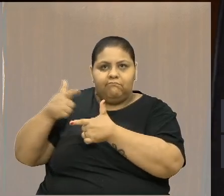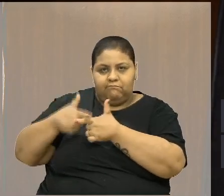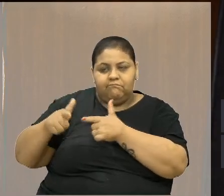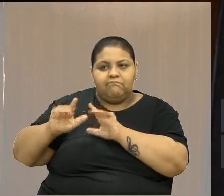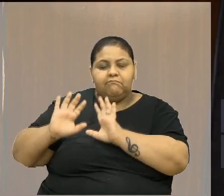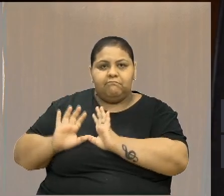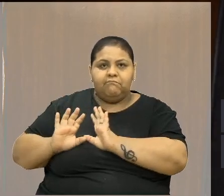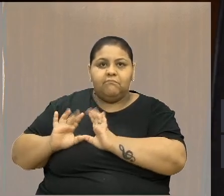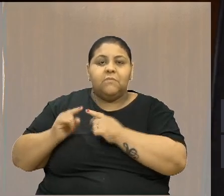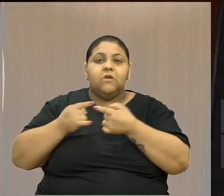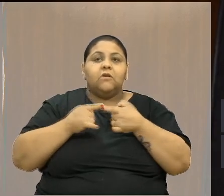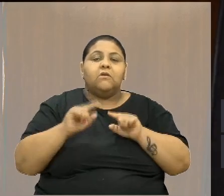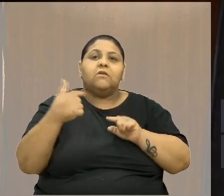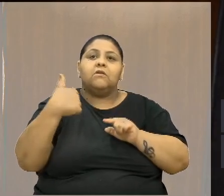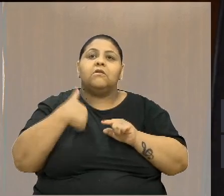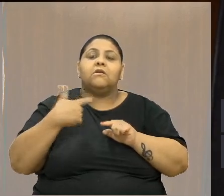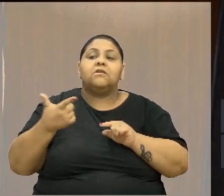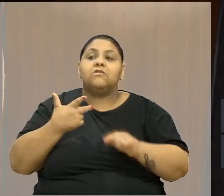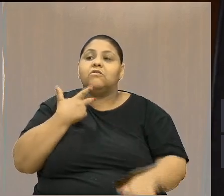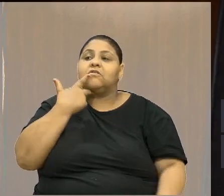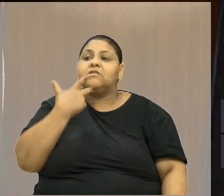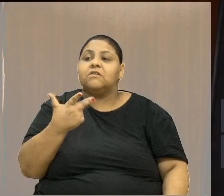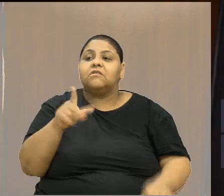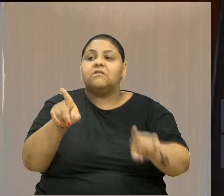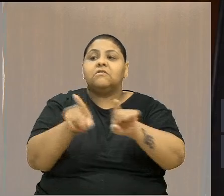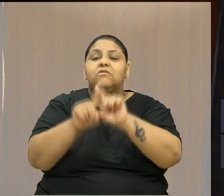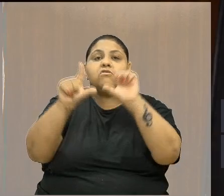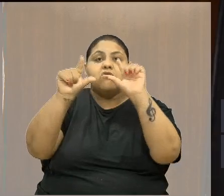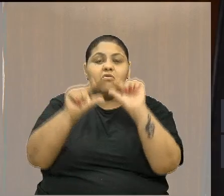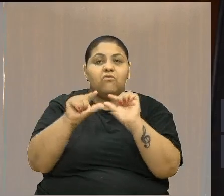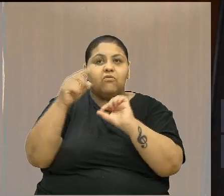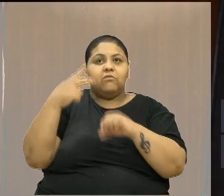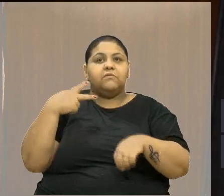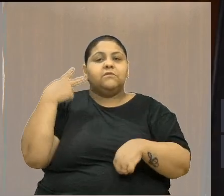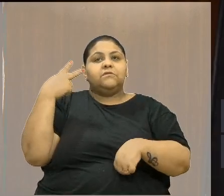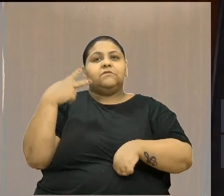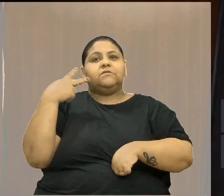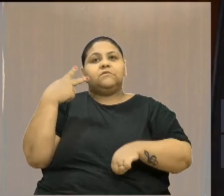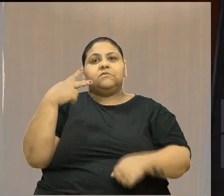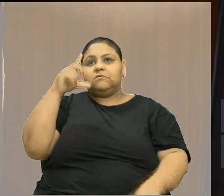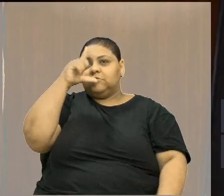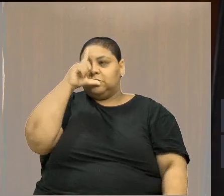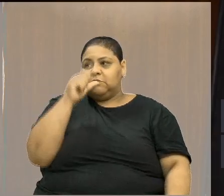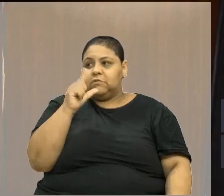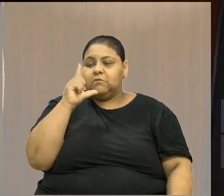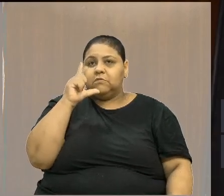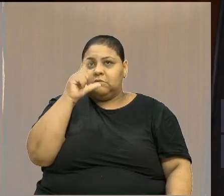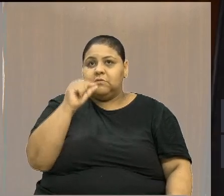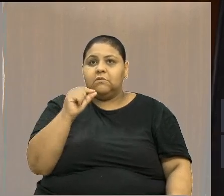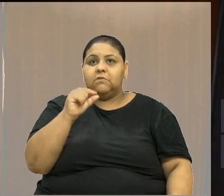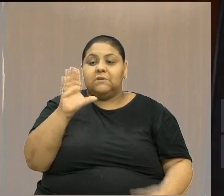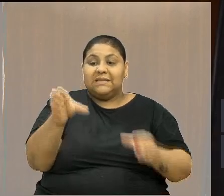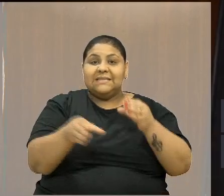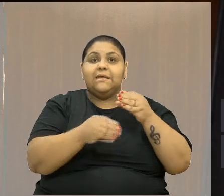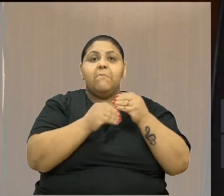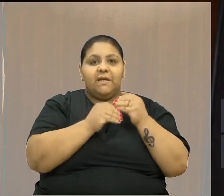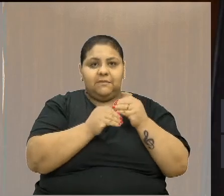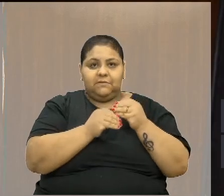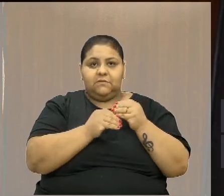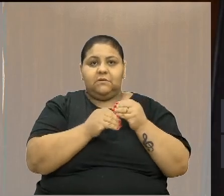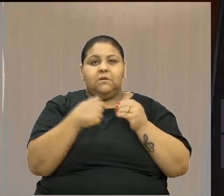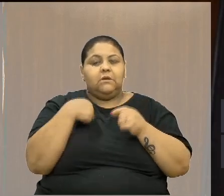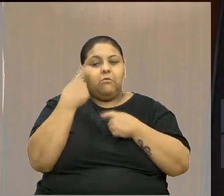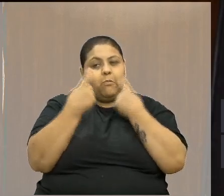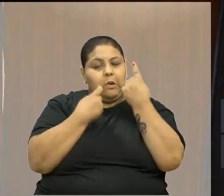deu. Mas eu queria reforçar também um pouco isso que o vereador Fantinel colocou da questão das emendas. Me